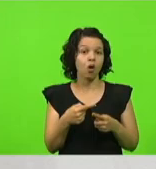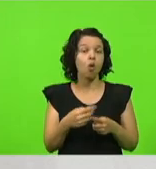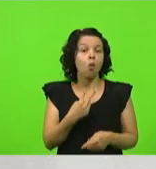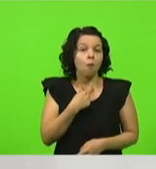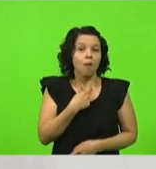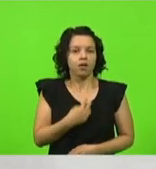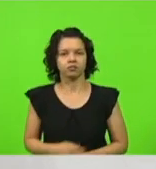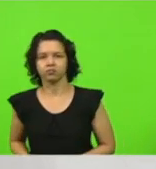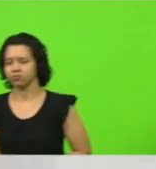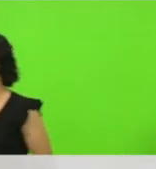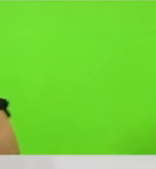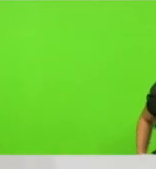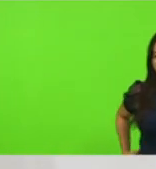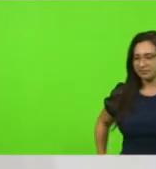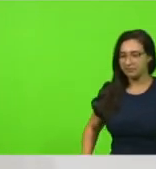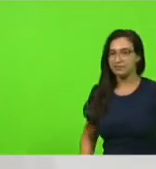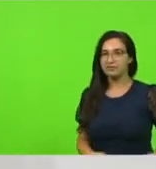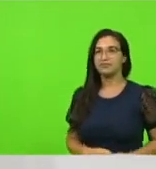ao invés de resolver problema,